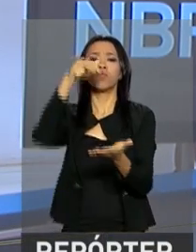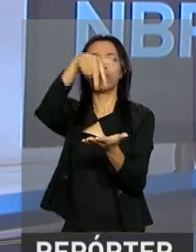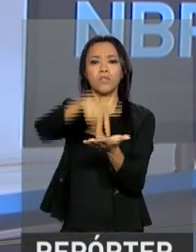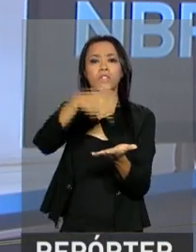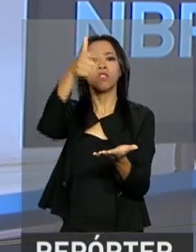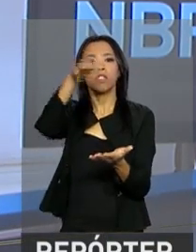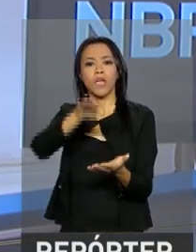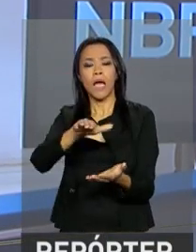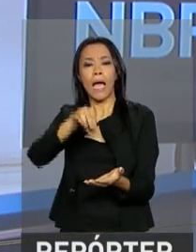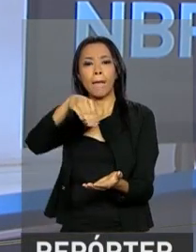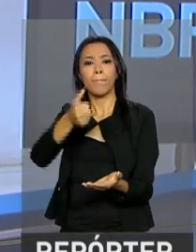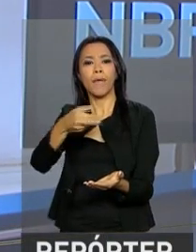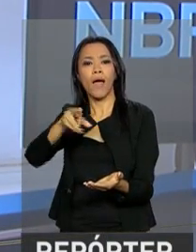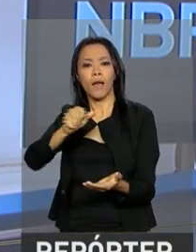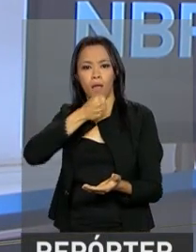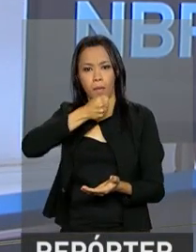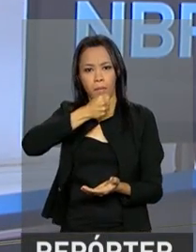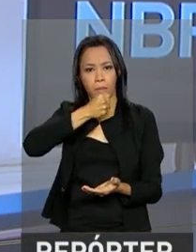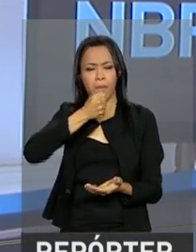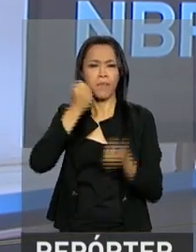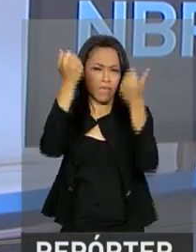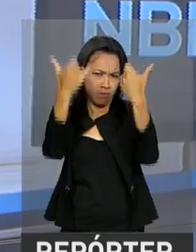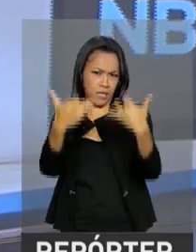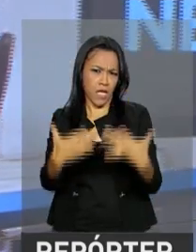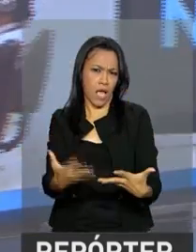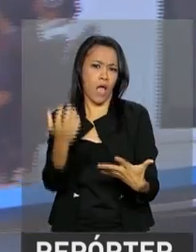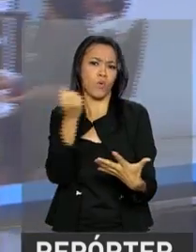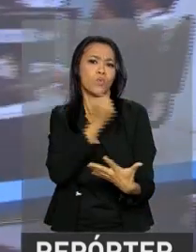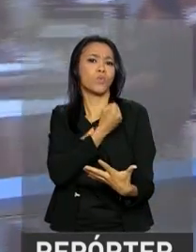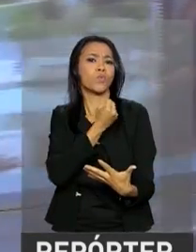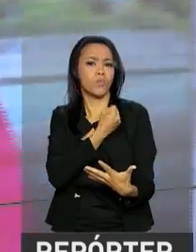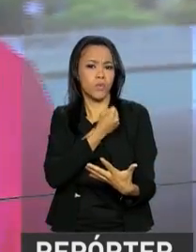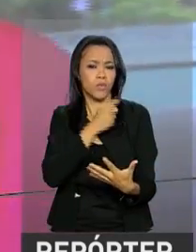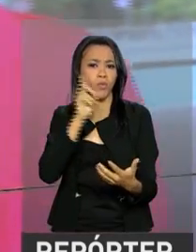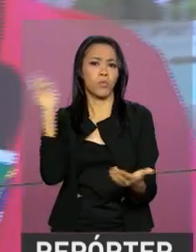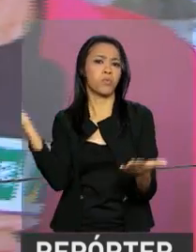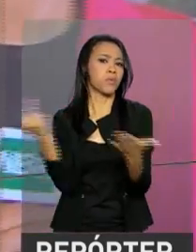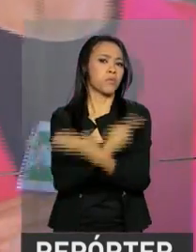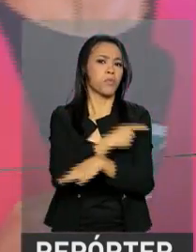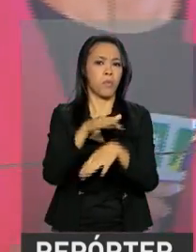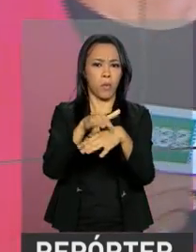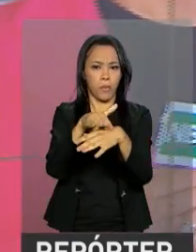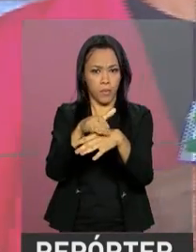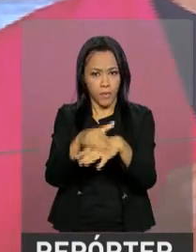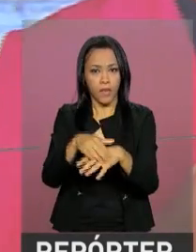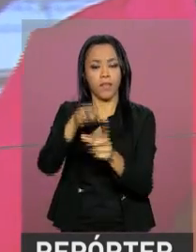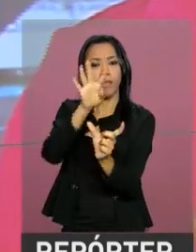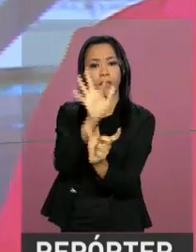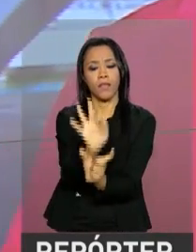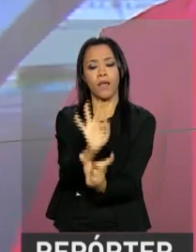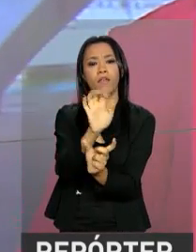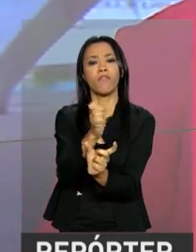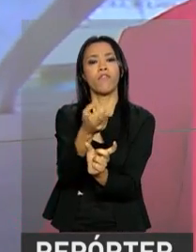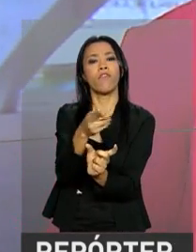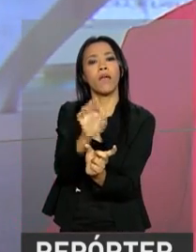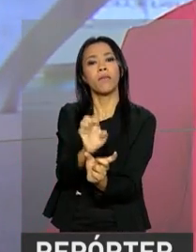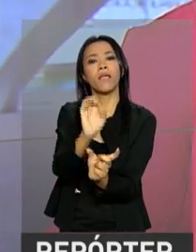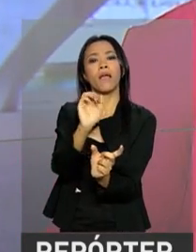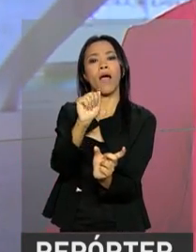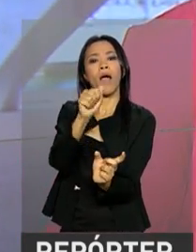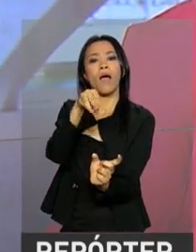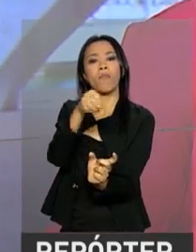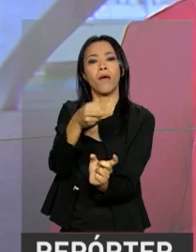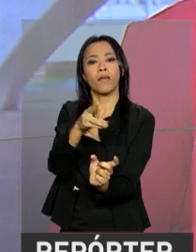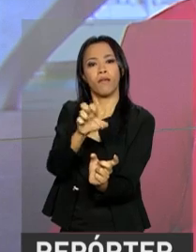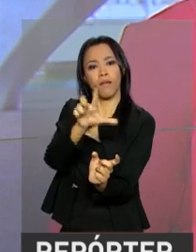ministério da da saúde para falar sobre os números da febre amarela Vamos então conversar com ela ao vivo que está no palácio Planalto Oi Mara